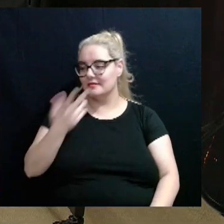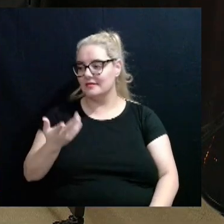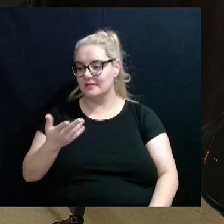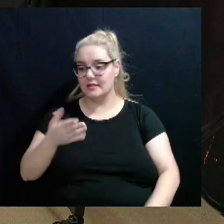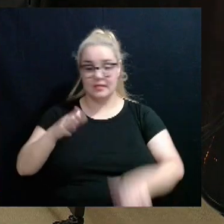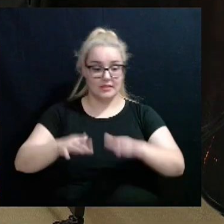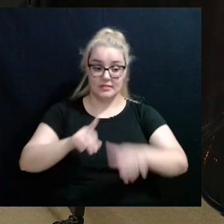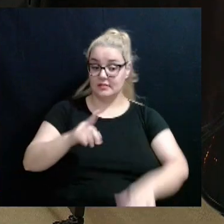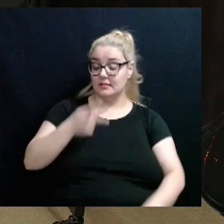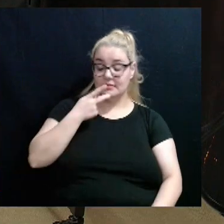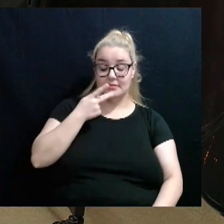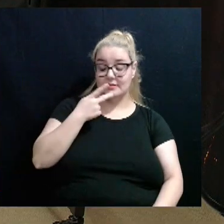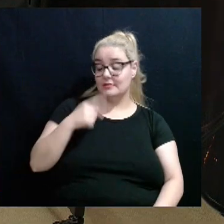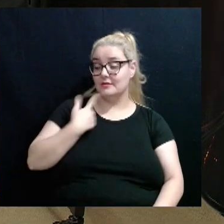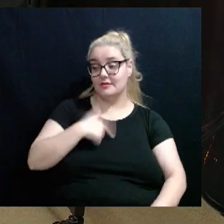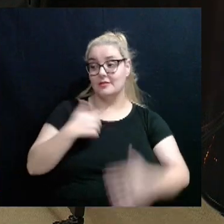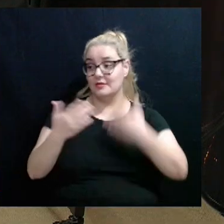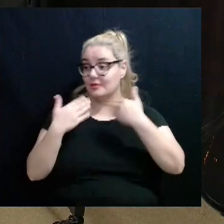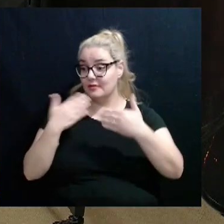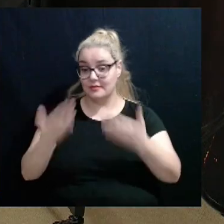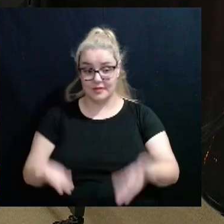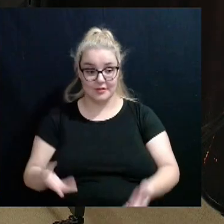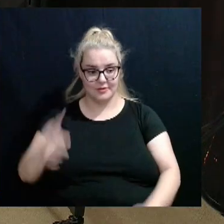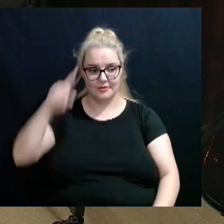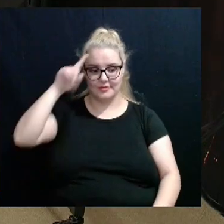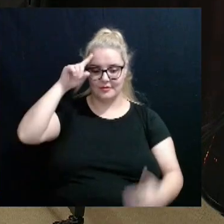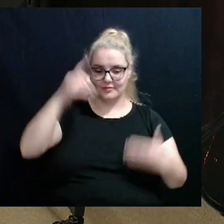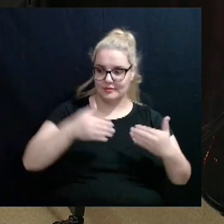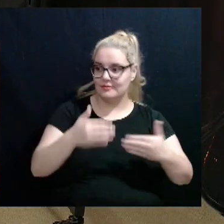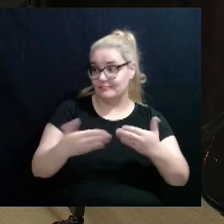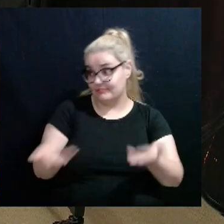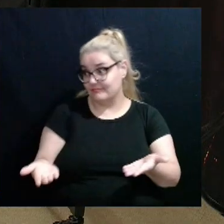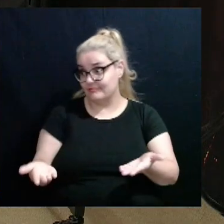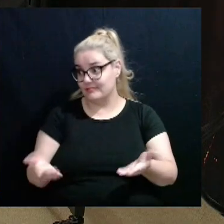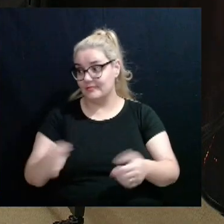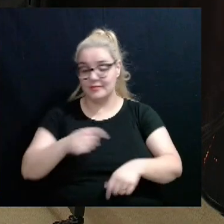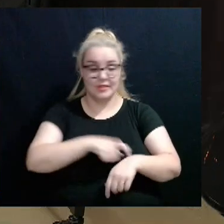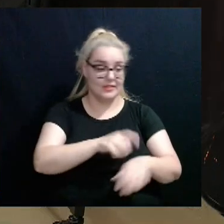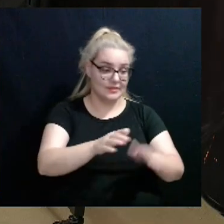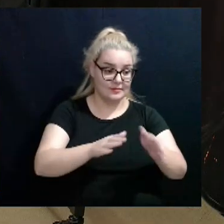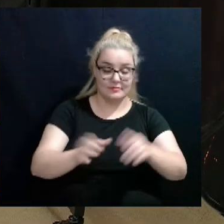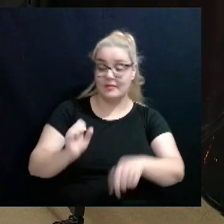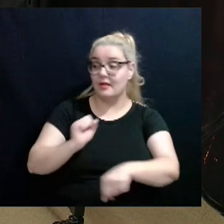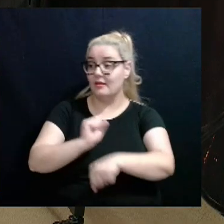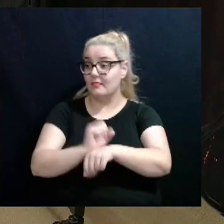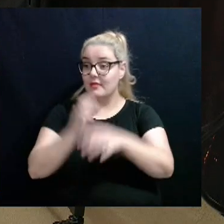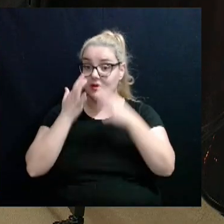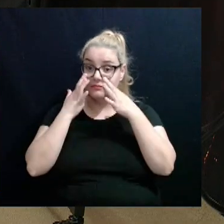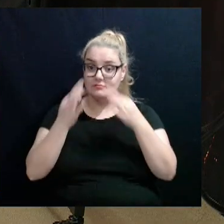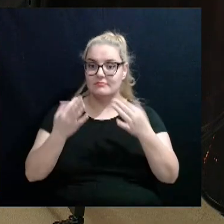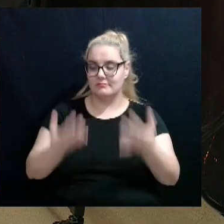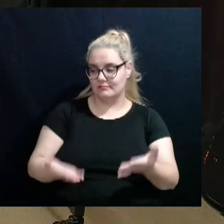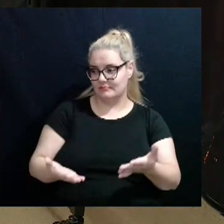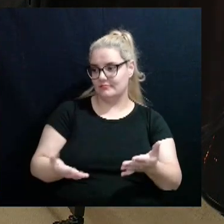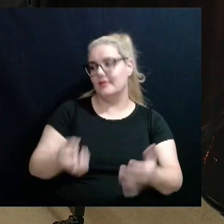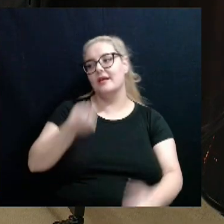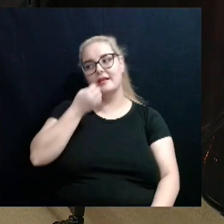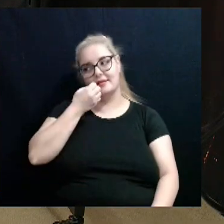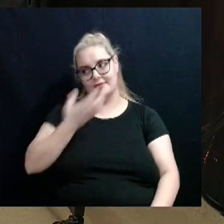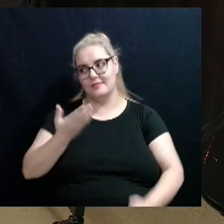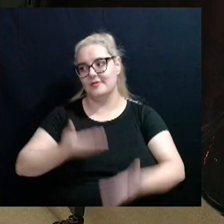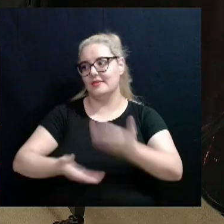que nós conversamos aqui no nosso dia a dia, né? Só nesses momentos que a gente para prestar atenção mesmo. E que bom essa troca de informações.